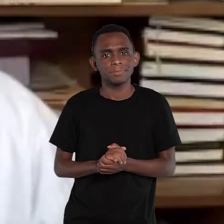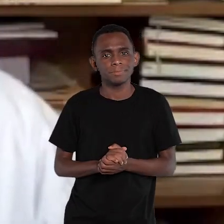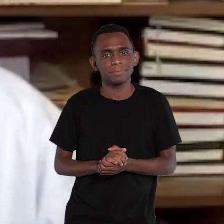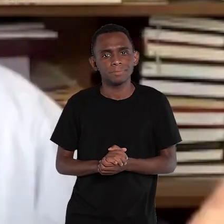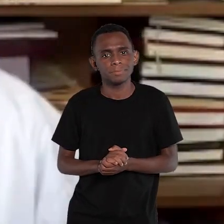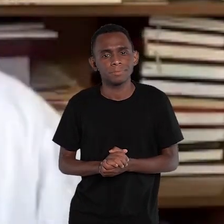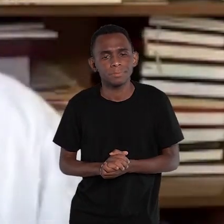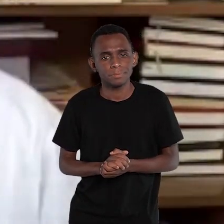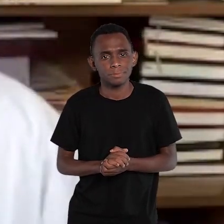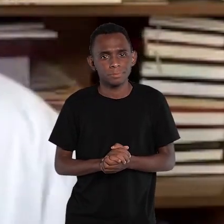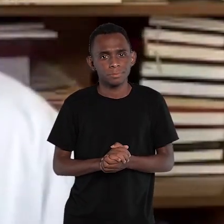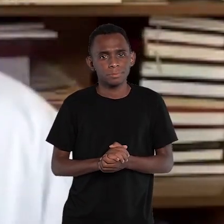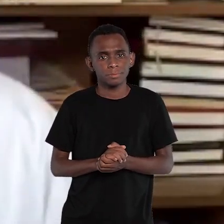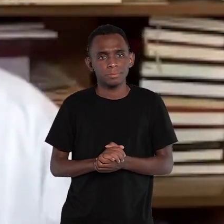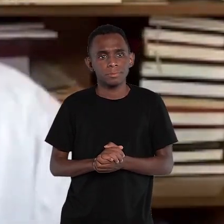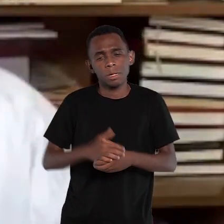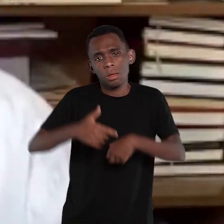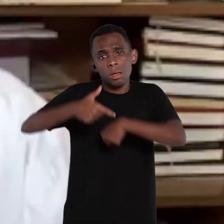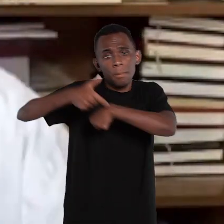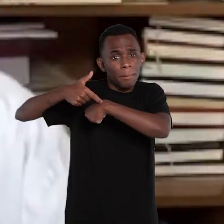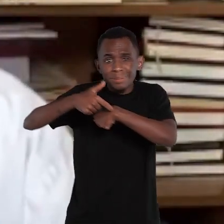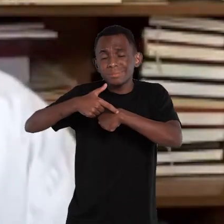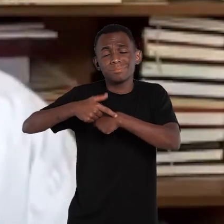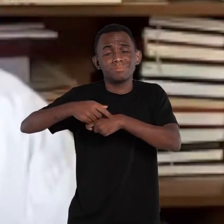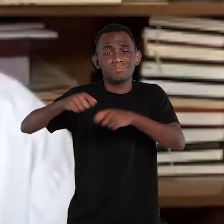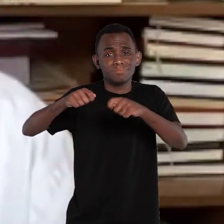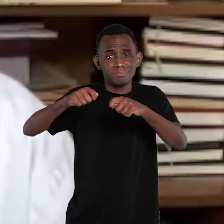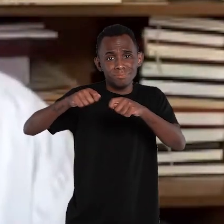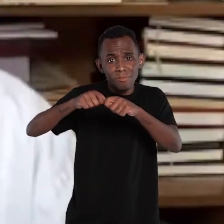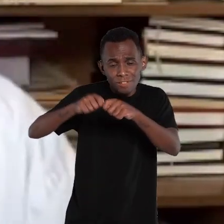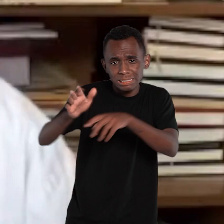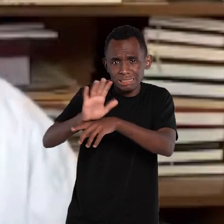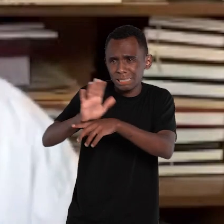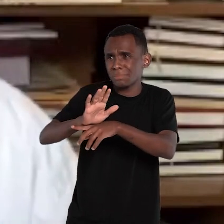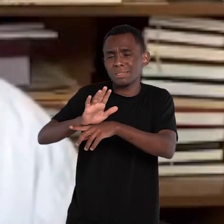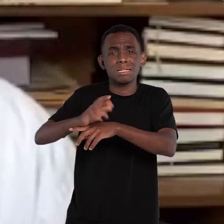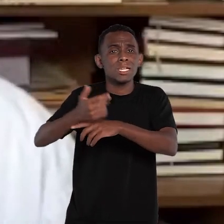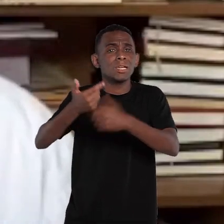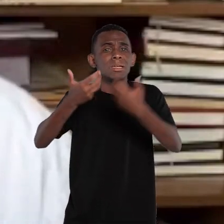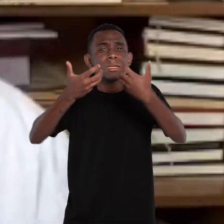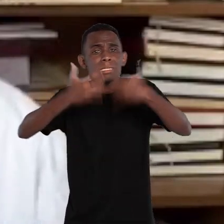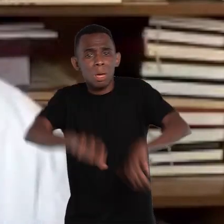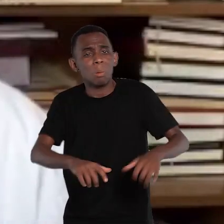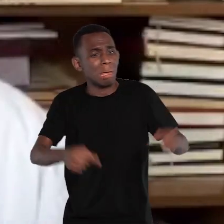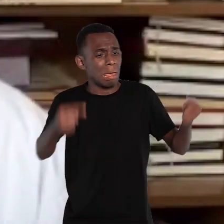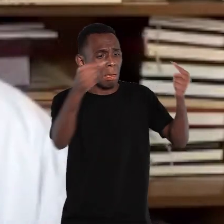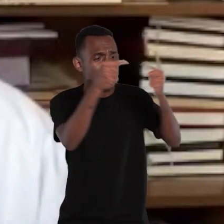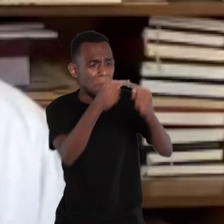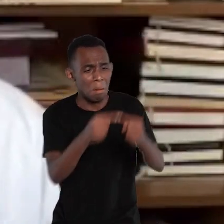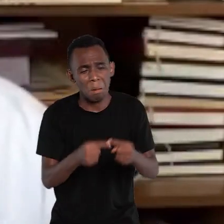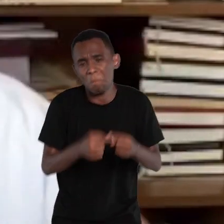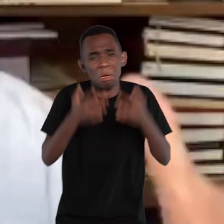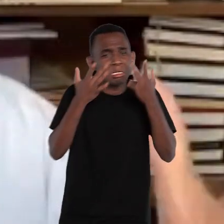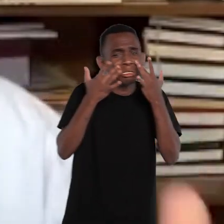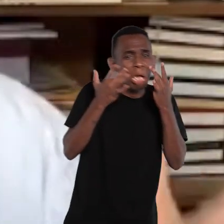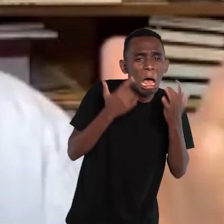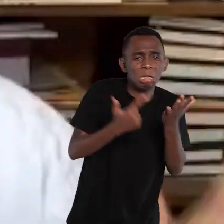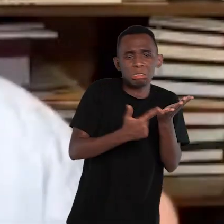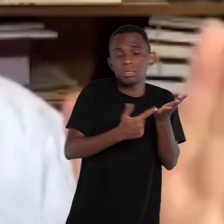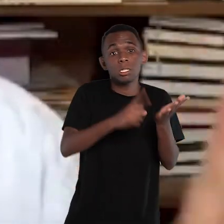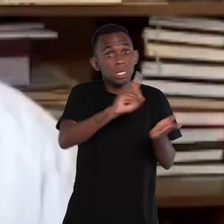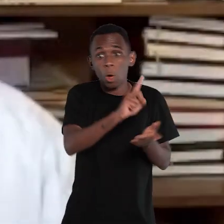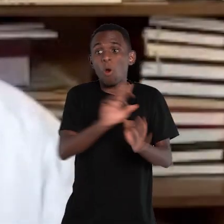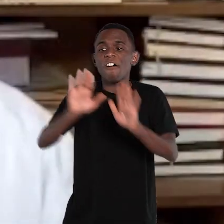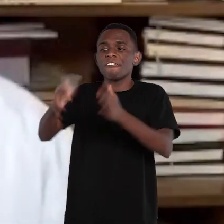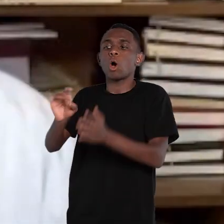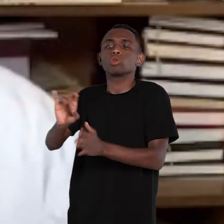reino interessa ao Tarantino quando ele está fazendo cinema. Não interessa o teatro, não interessa a literatura, ele está